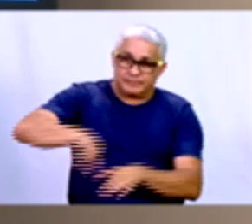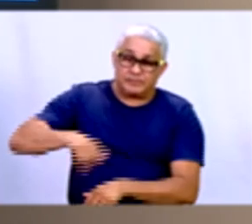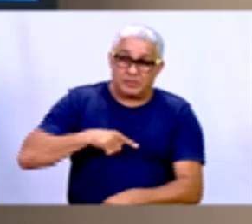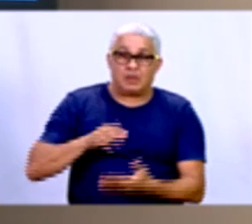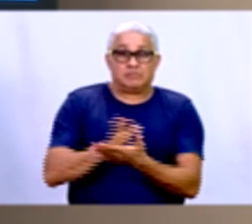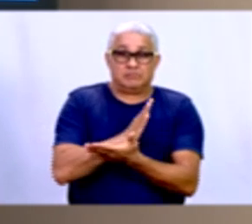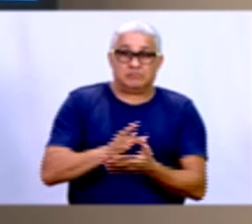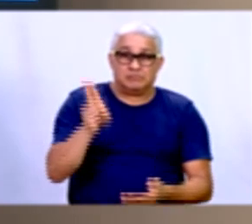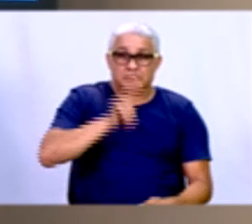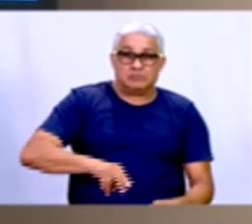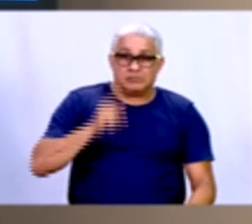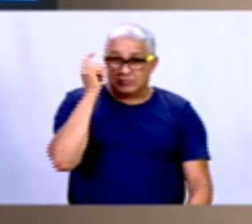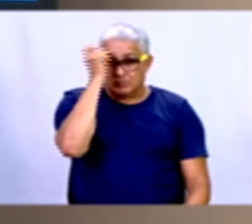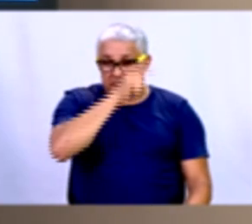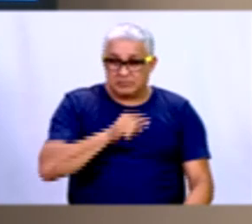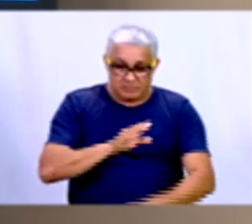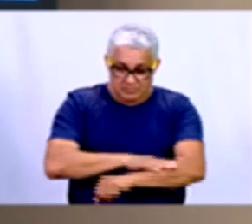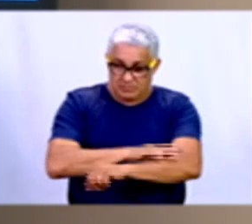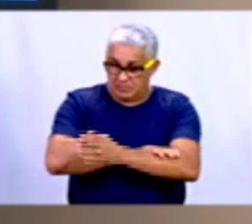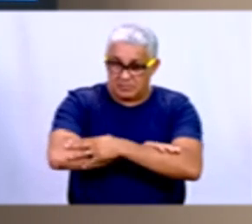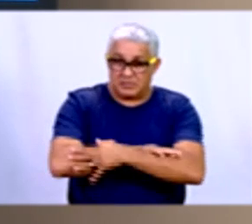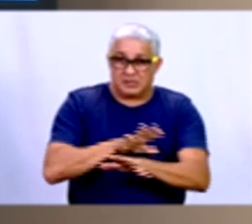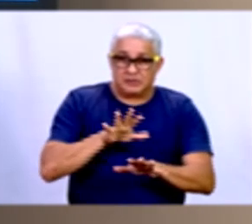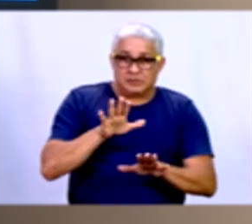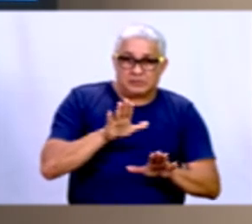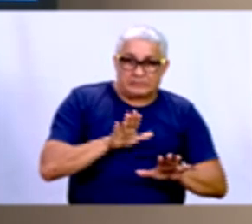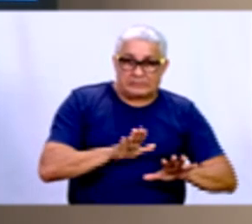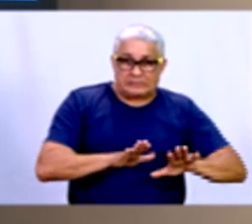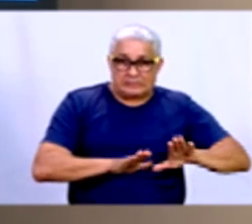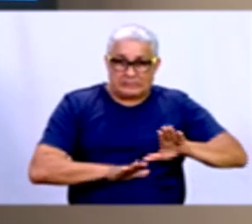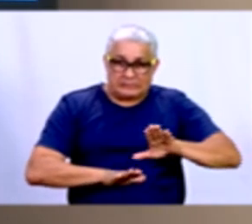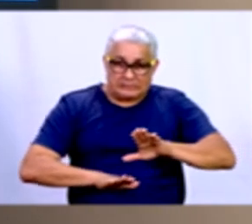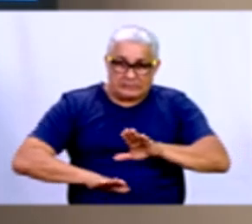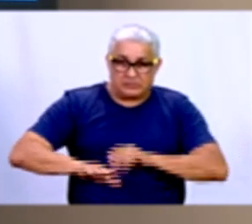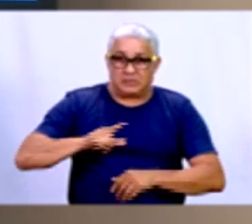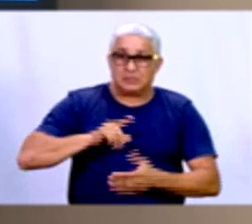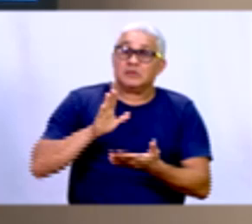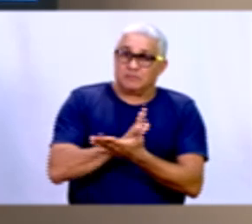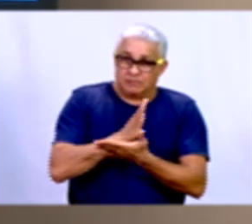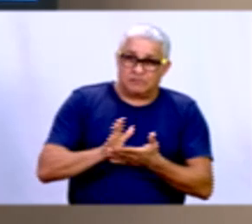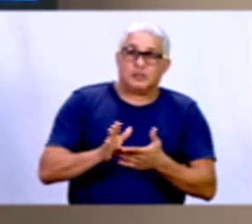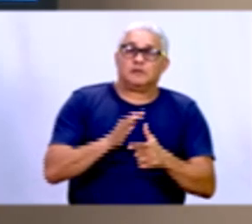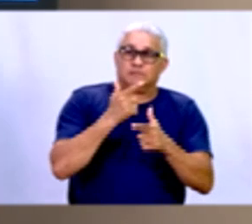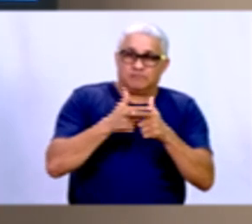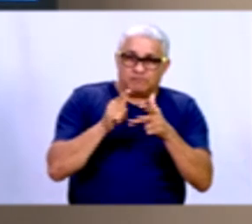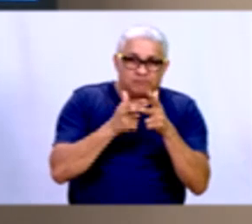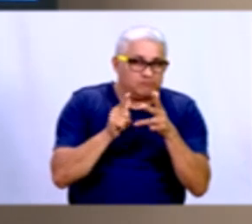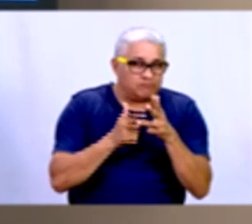com dificuldades motoras, a gente também tem alguns problemas com relação